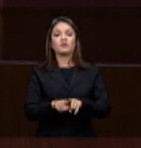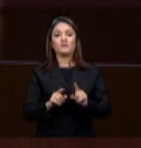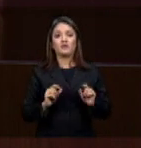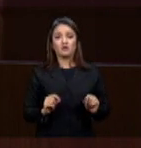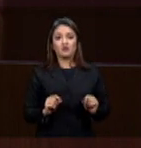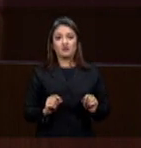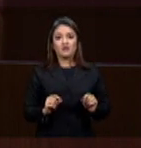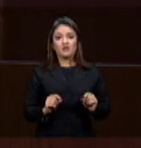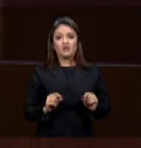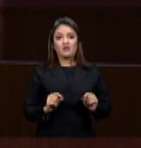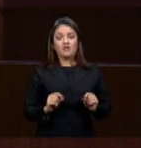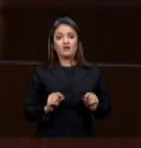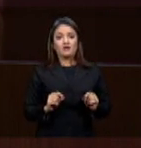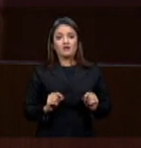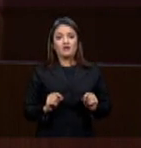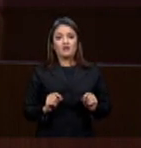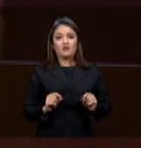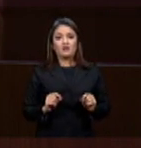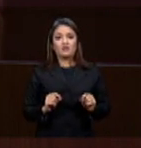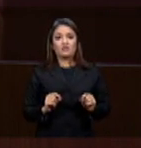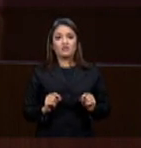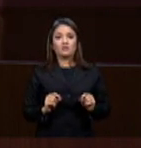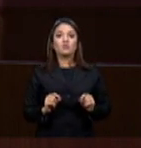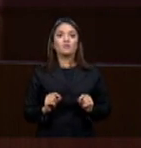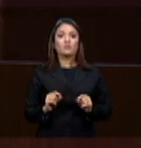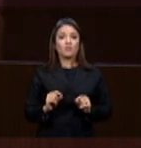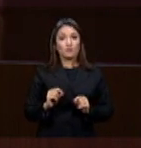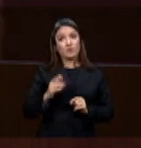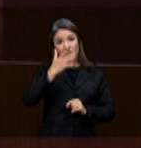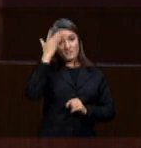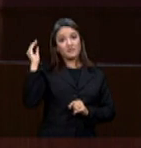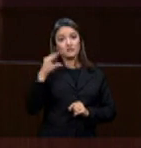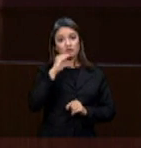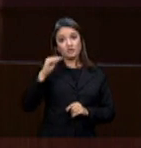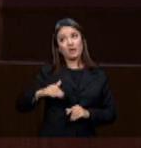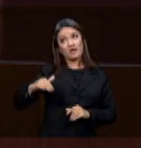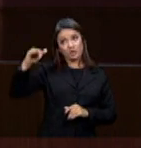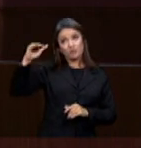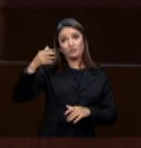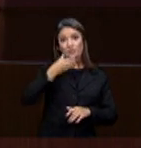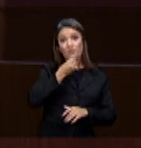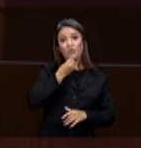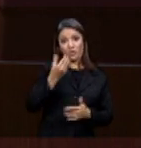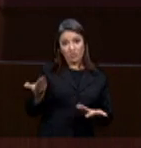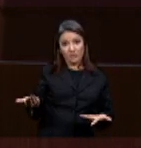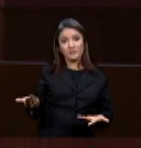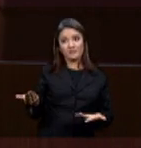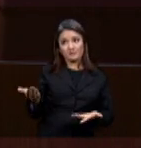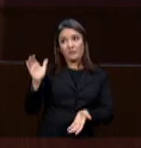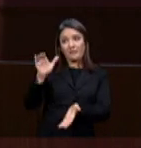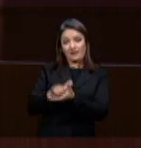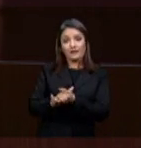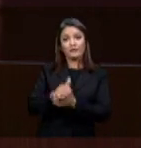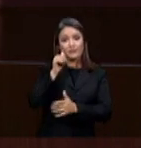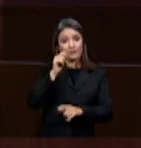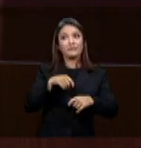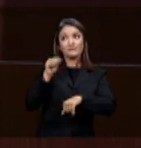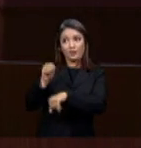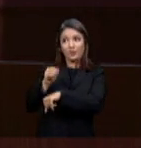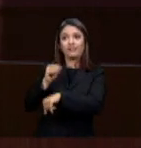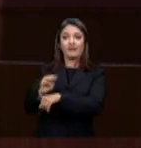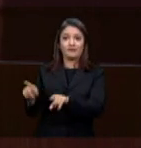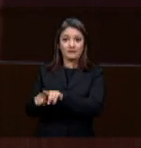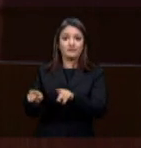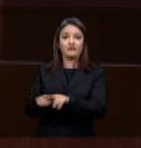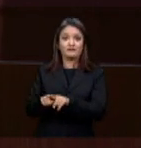com adultos capazes normalmente do sexo oposto também conhecido como maridos tem uma